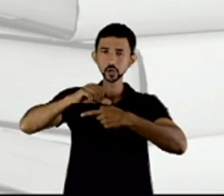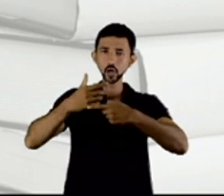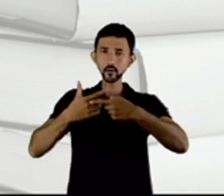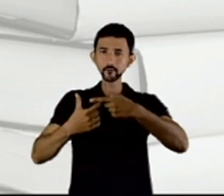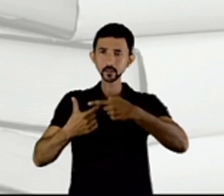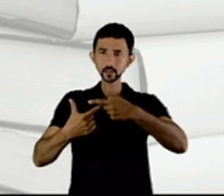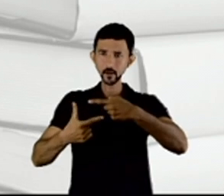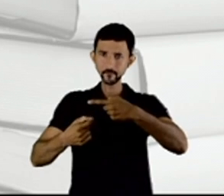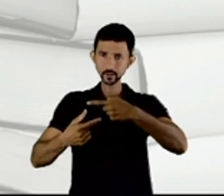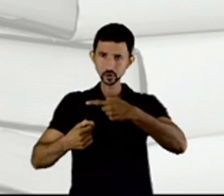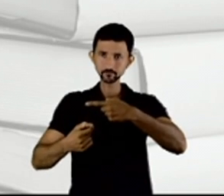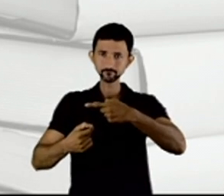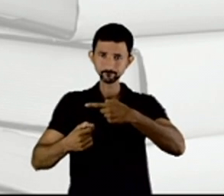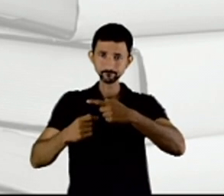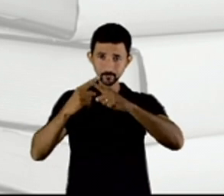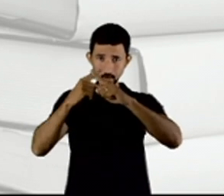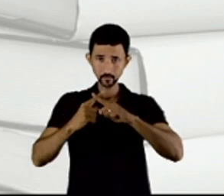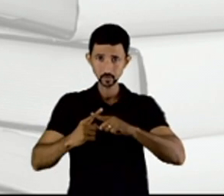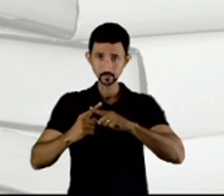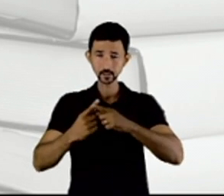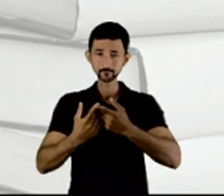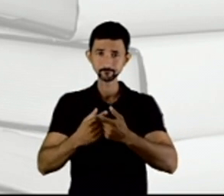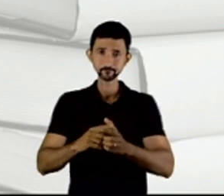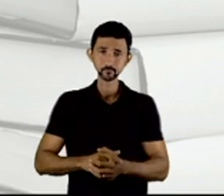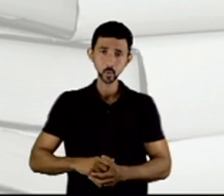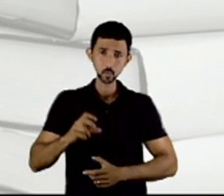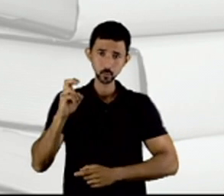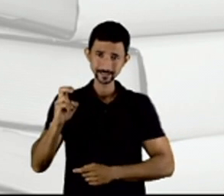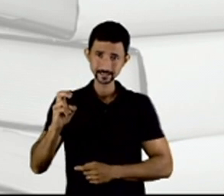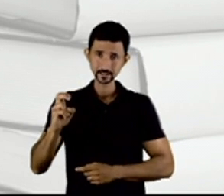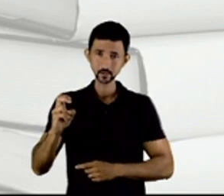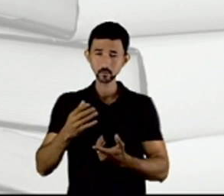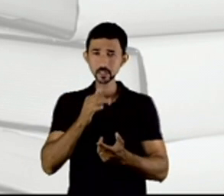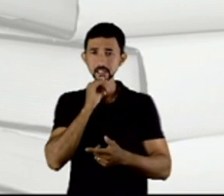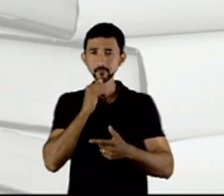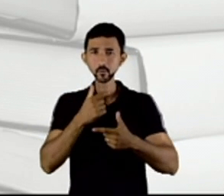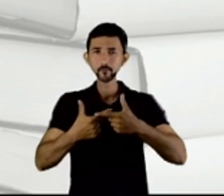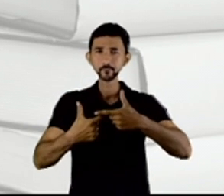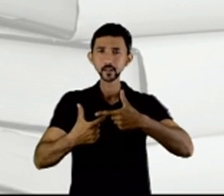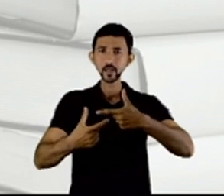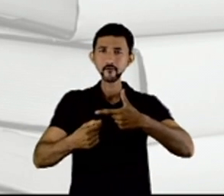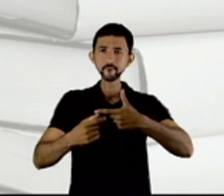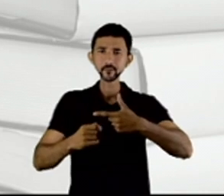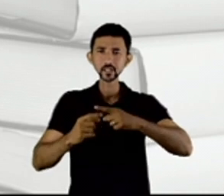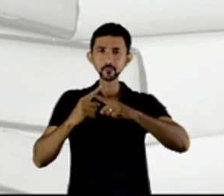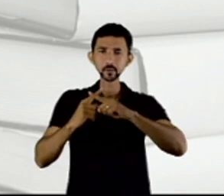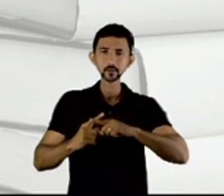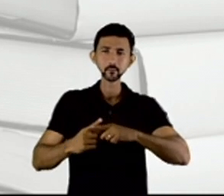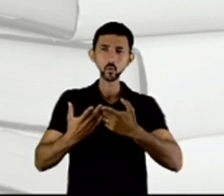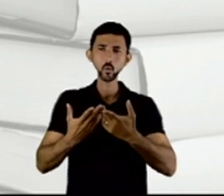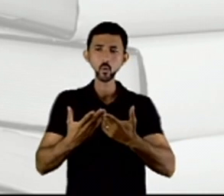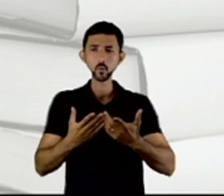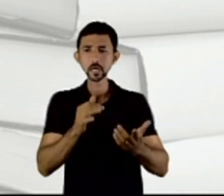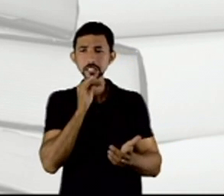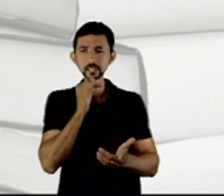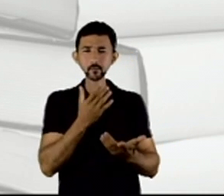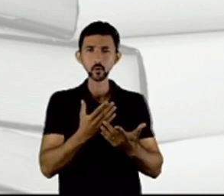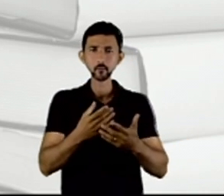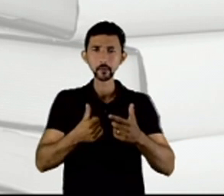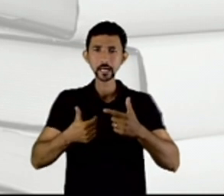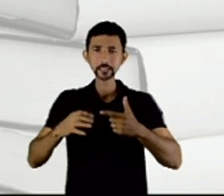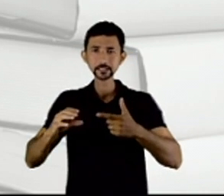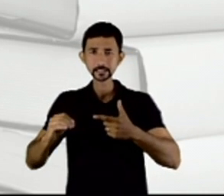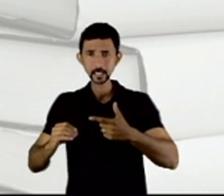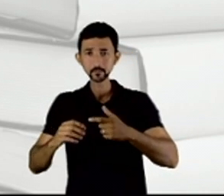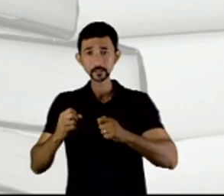o numerador e o denominador por 5, né? Porque 20, para ser multiplicado por algum número, para dar em 100, tem que